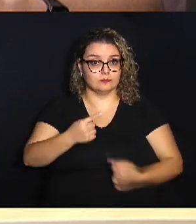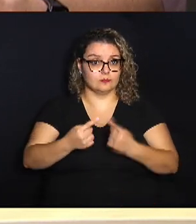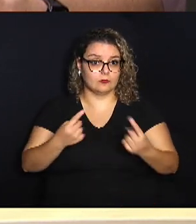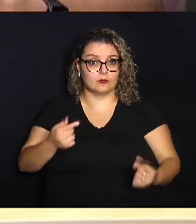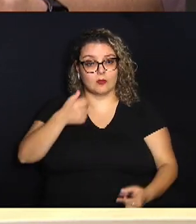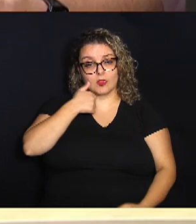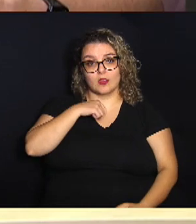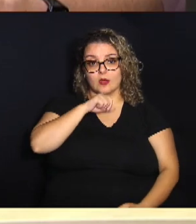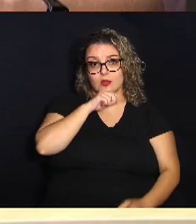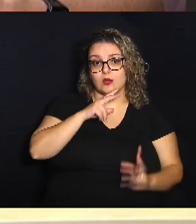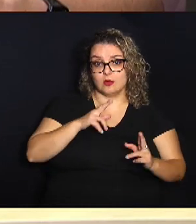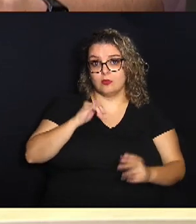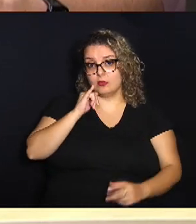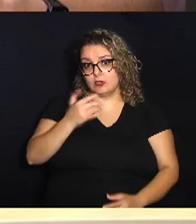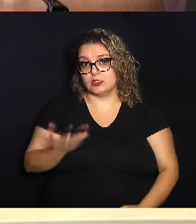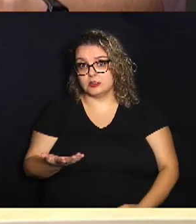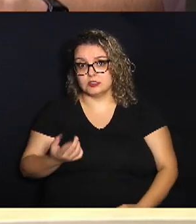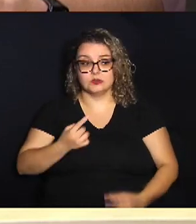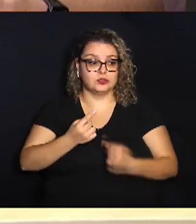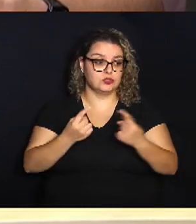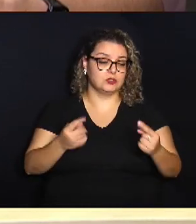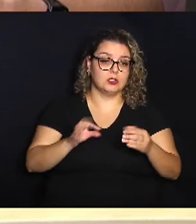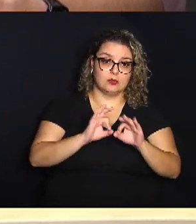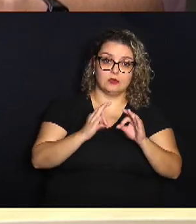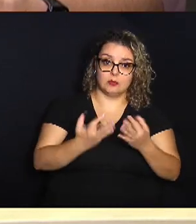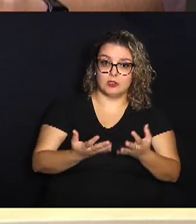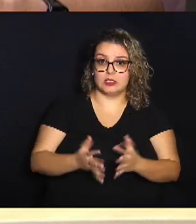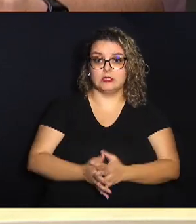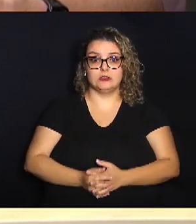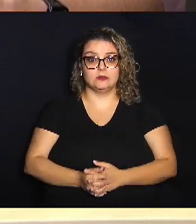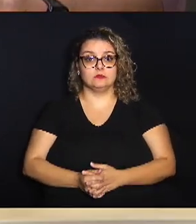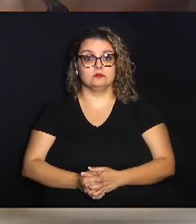mãe, como eu falei, cada mãe, de cada família.